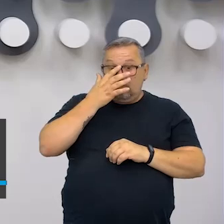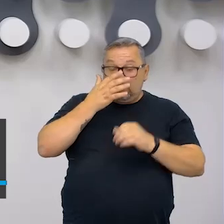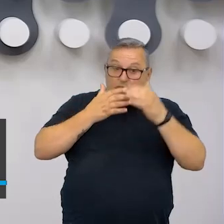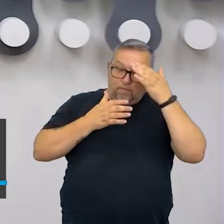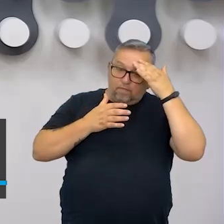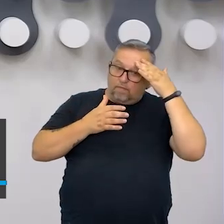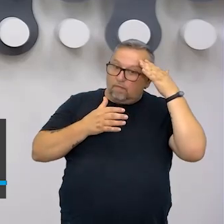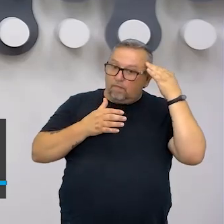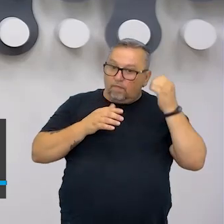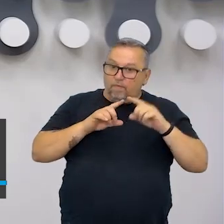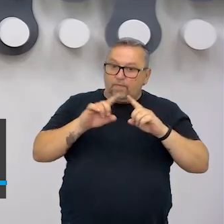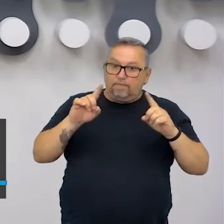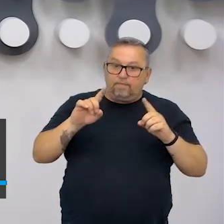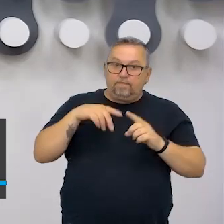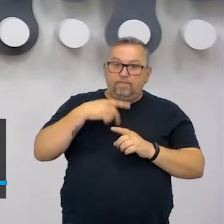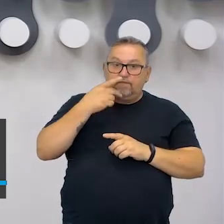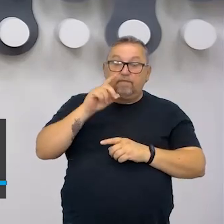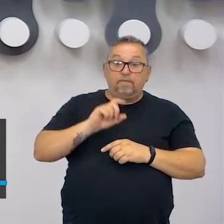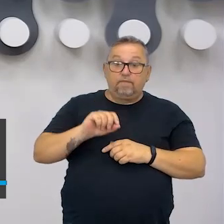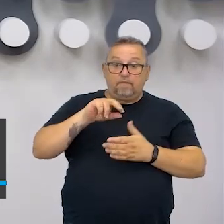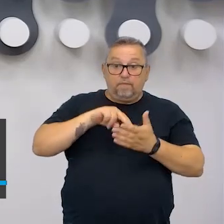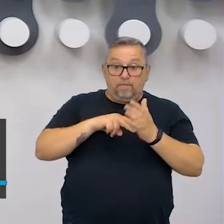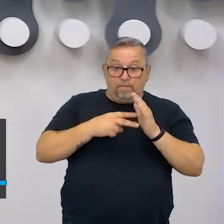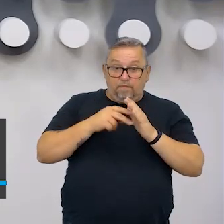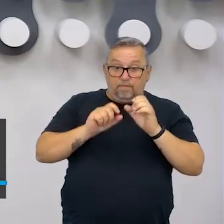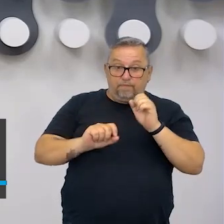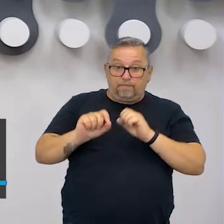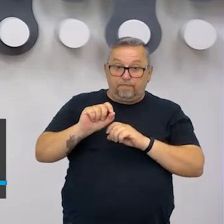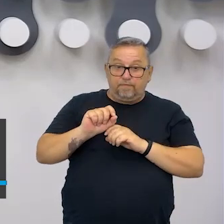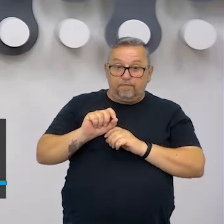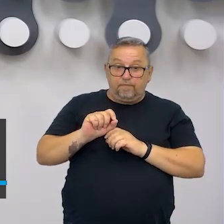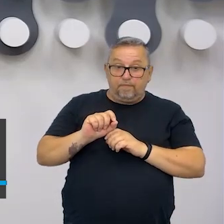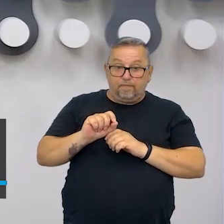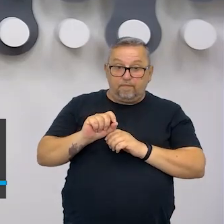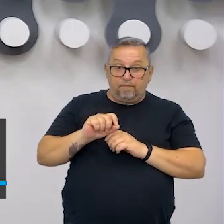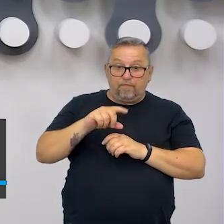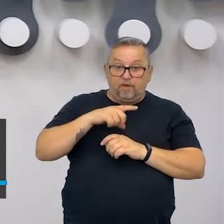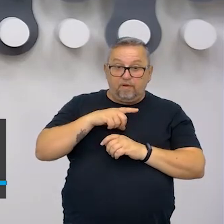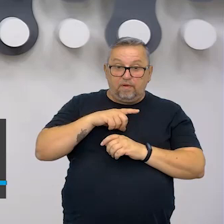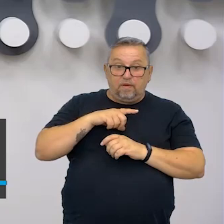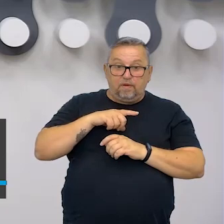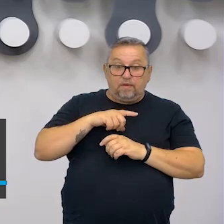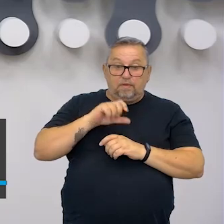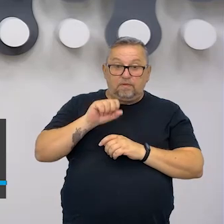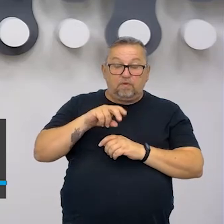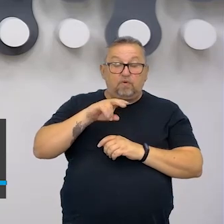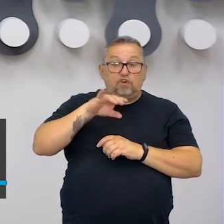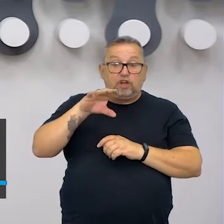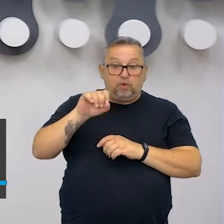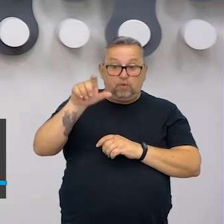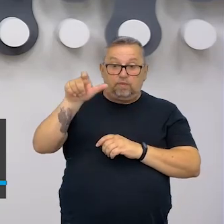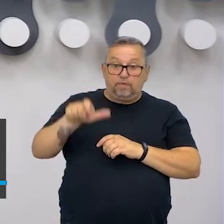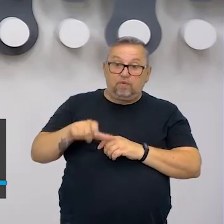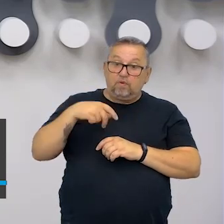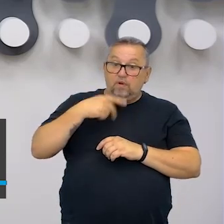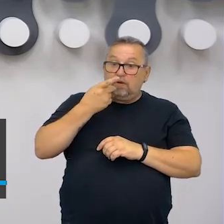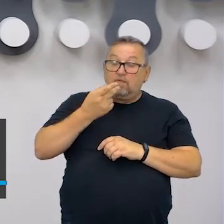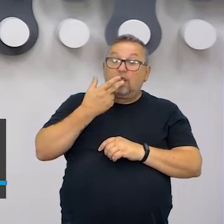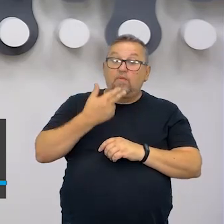que eu acabei de falar tem a ver com o seguinte, tem a ver com o fato de que esse sujeito que fala uma determinada língua,